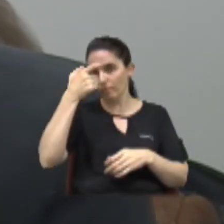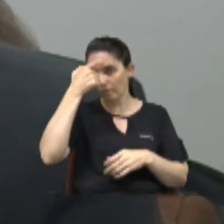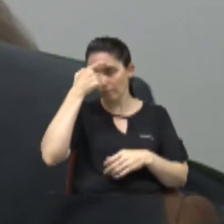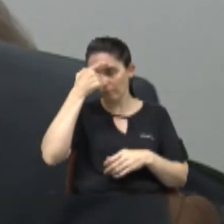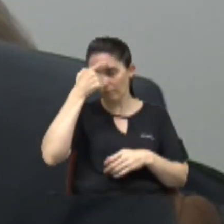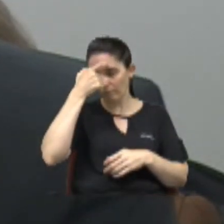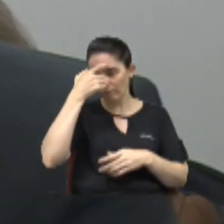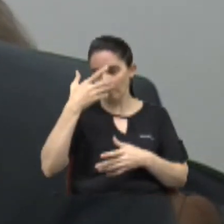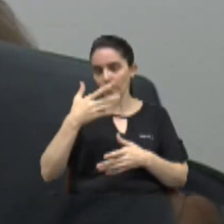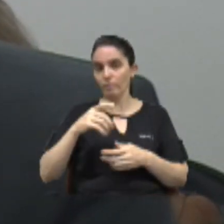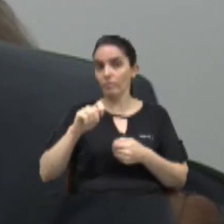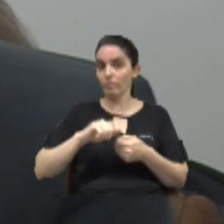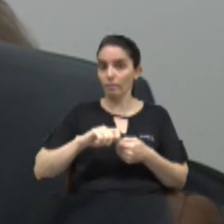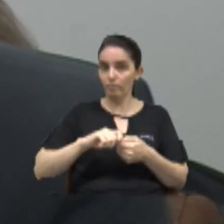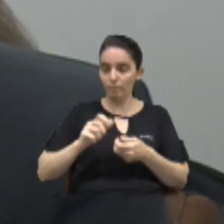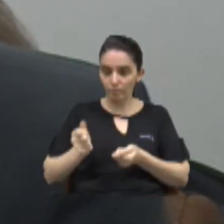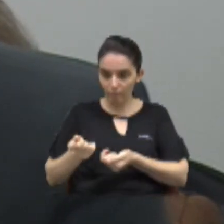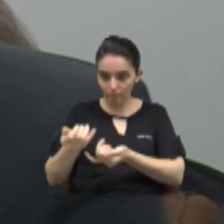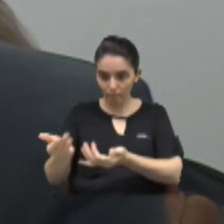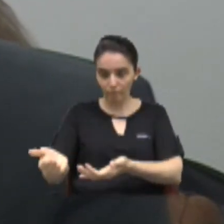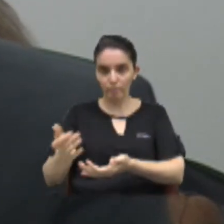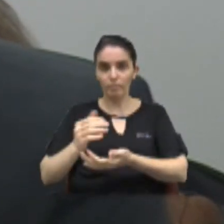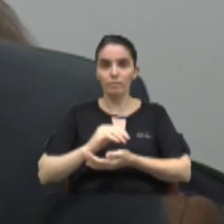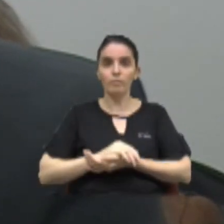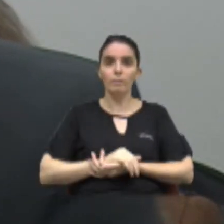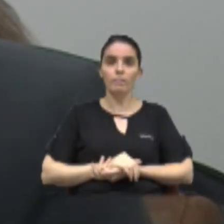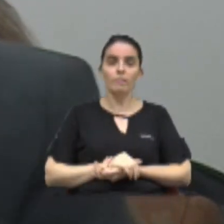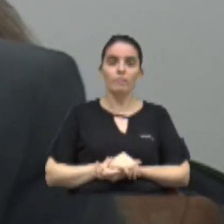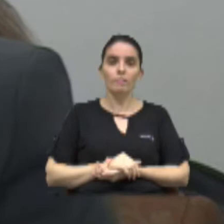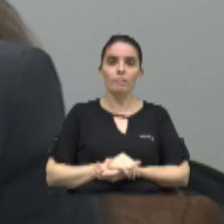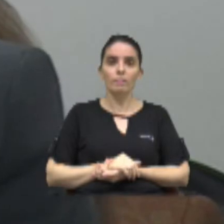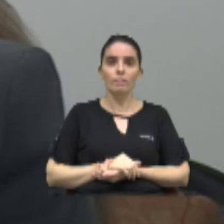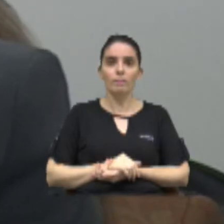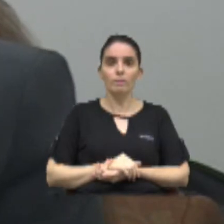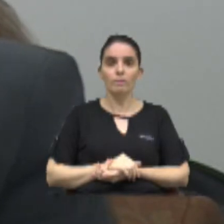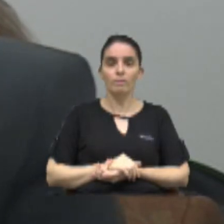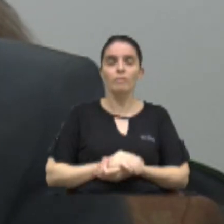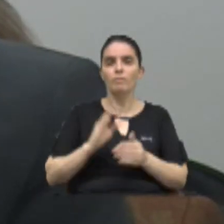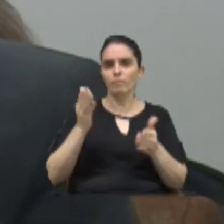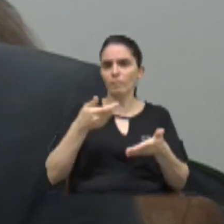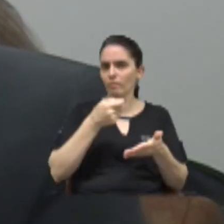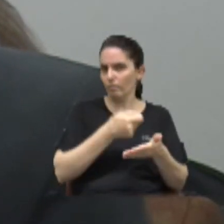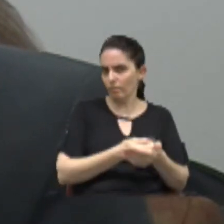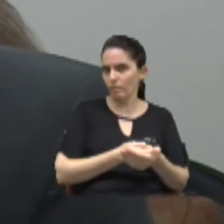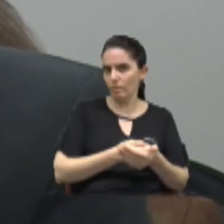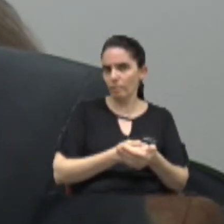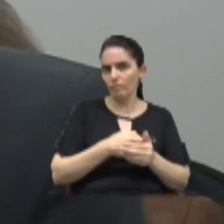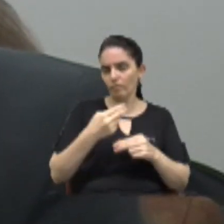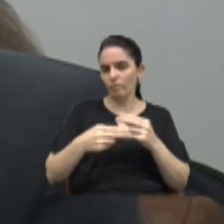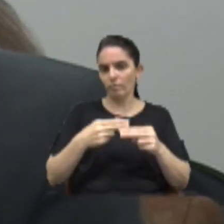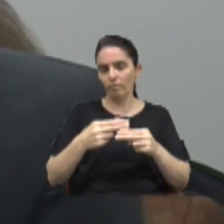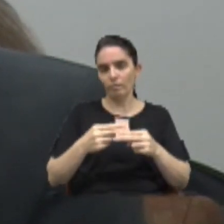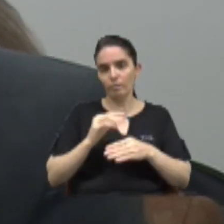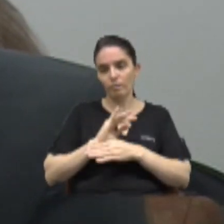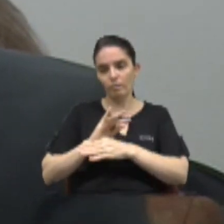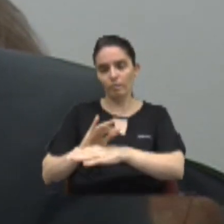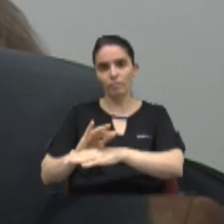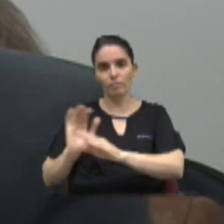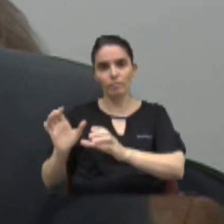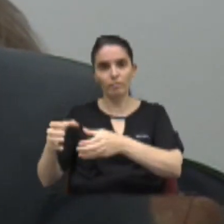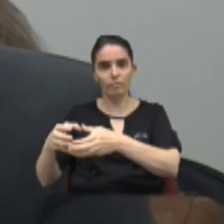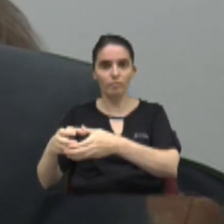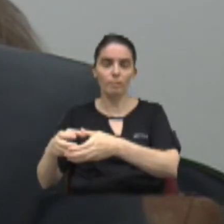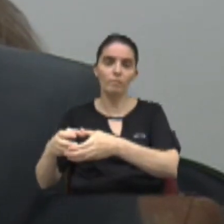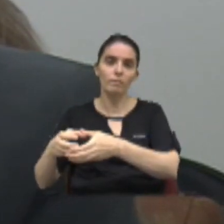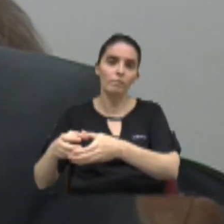conscientemente fazer a doação a uma entidade. O imposto já foi pago e isso daí pode ser de